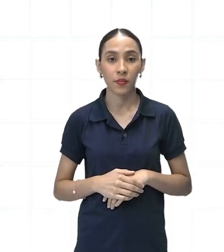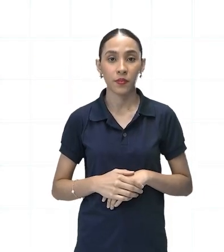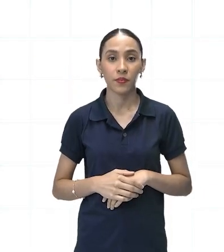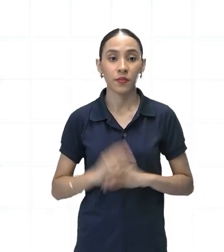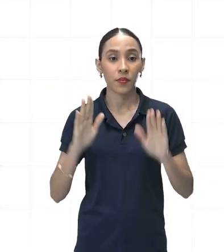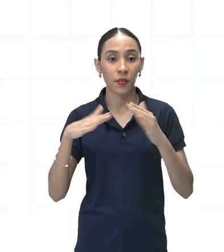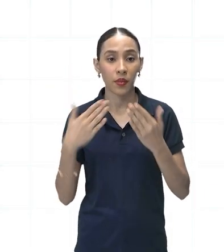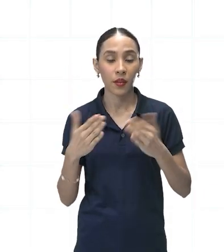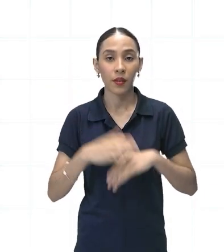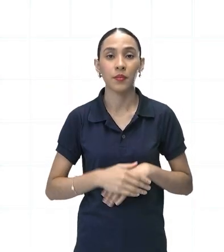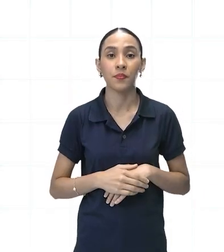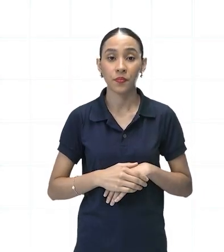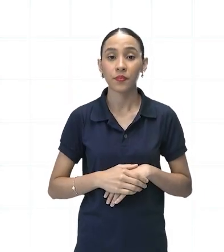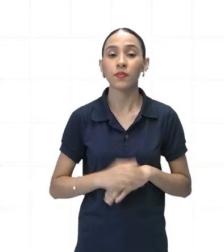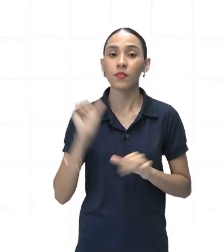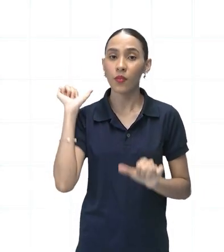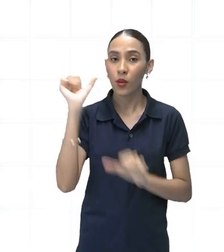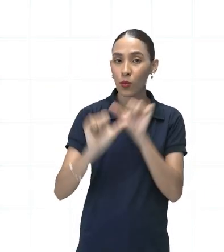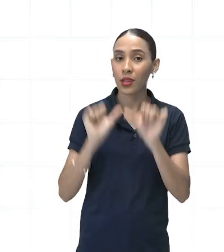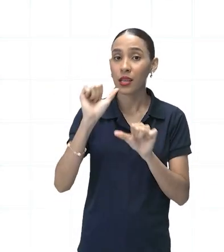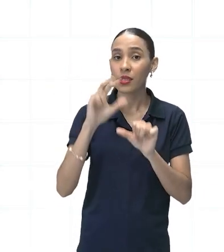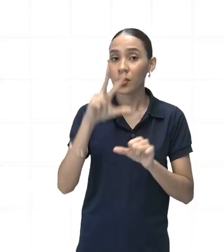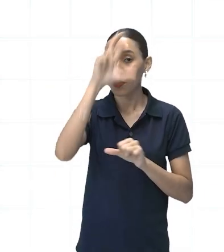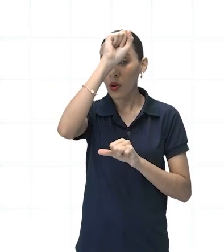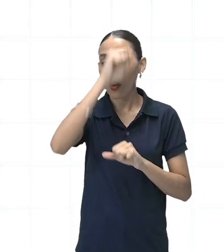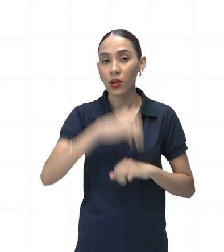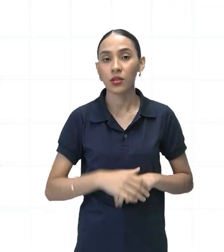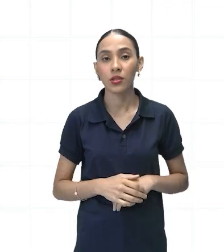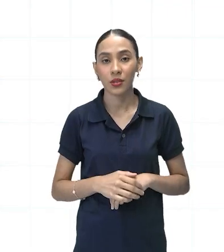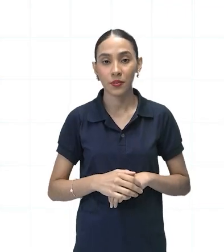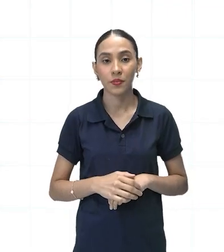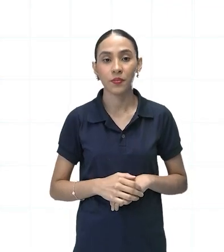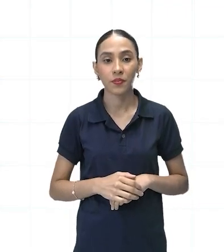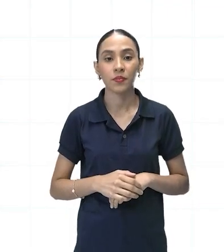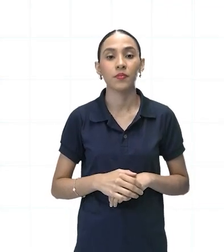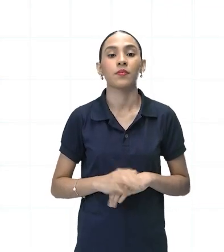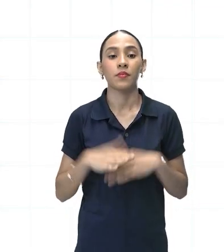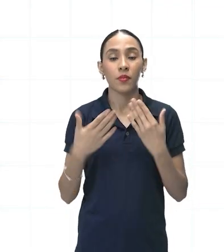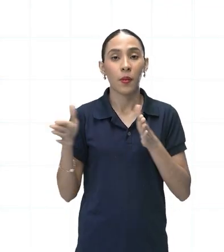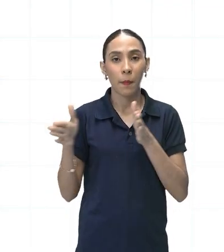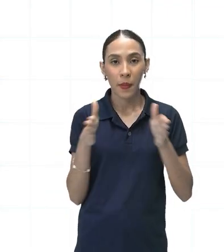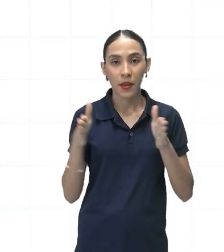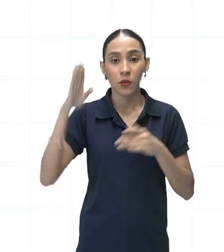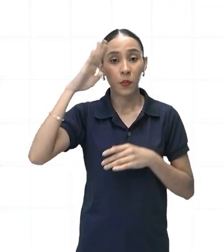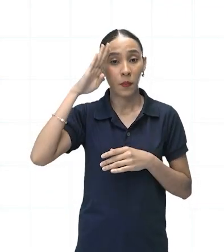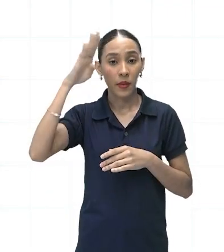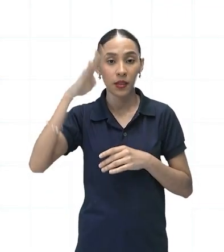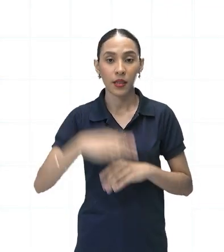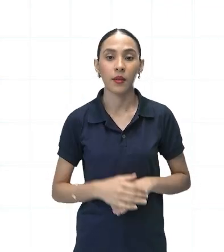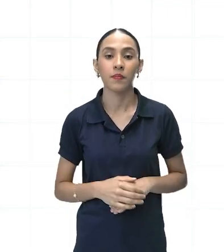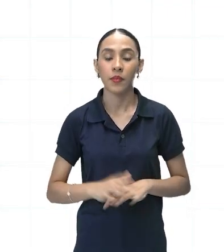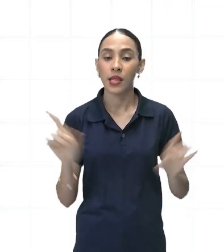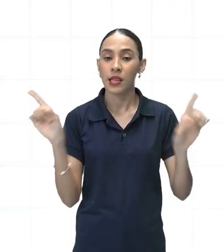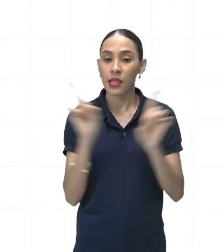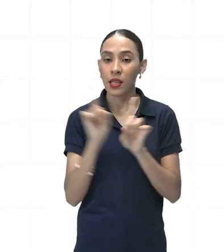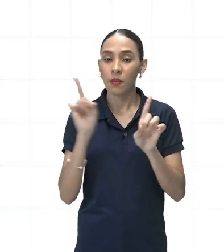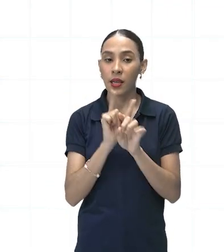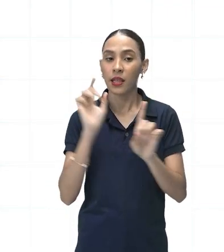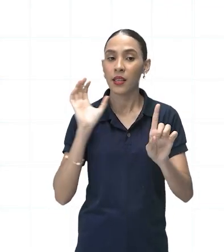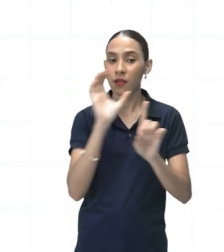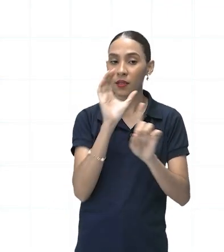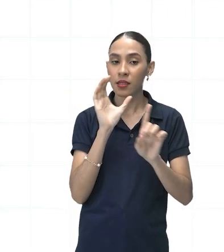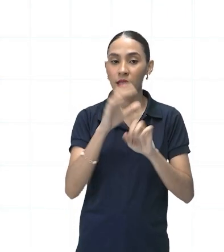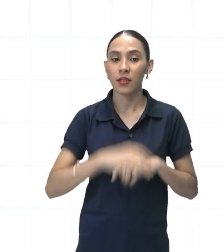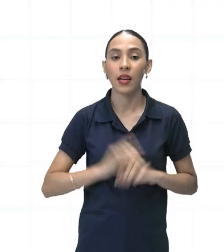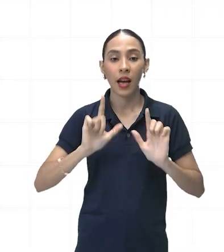Então, intensas transformações, em meio à ditadura militar. Ela foi